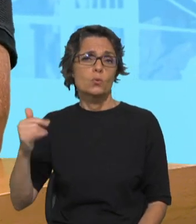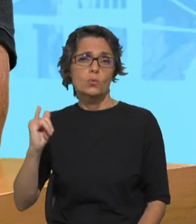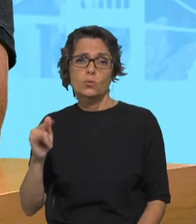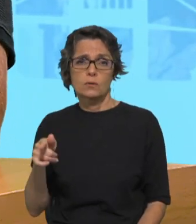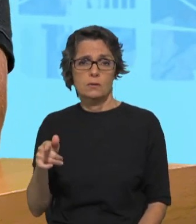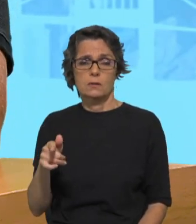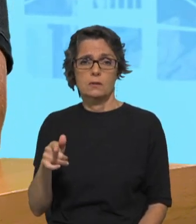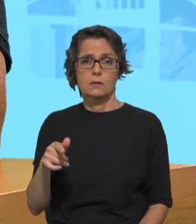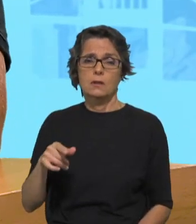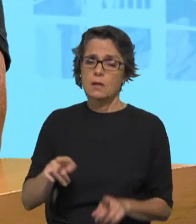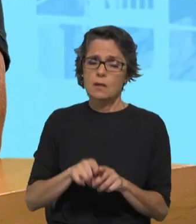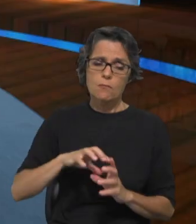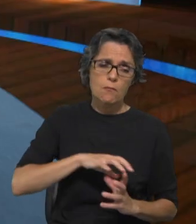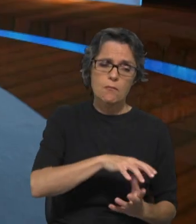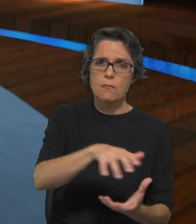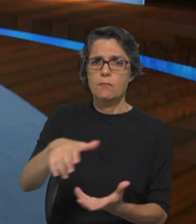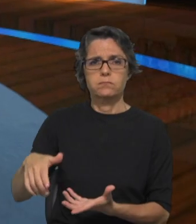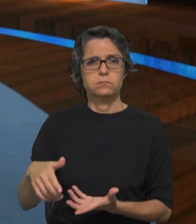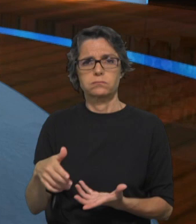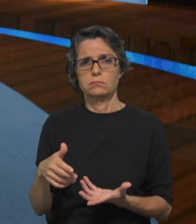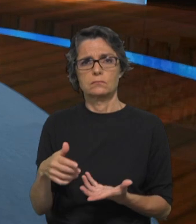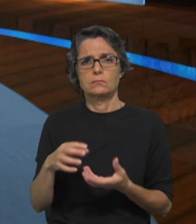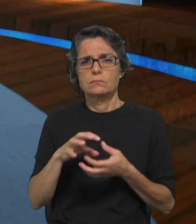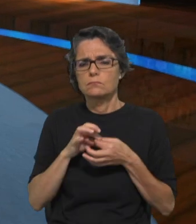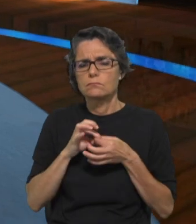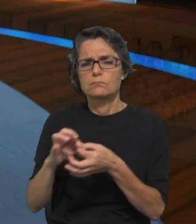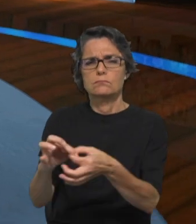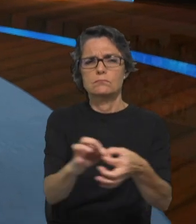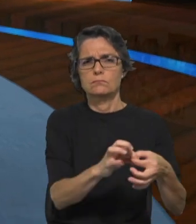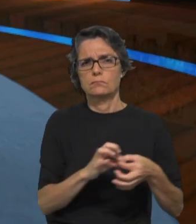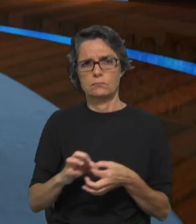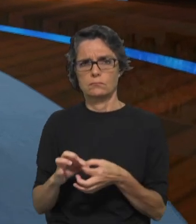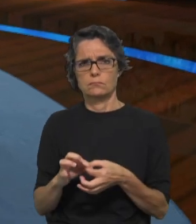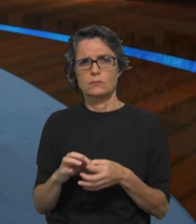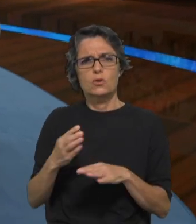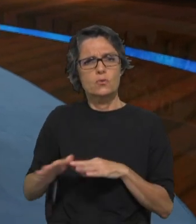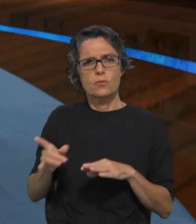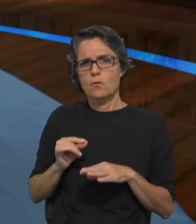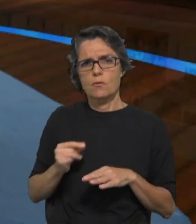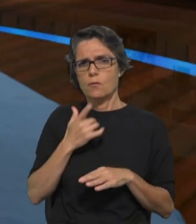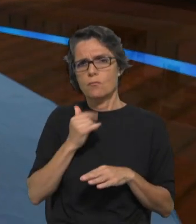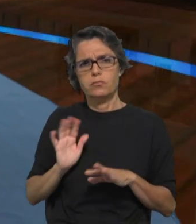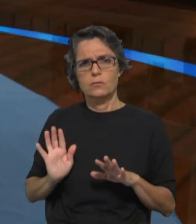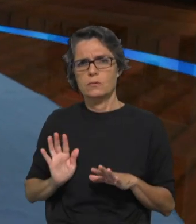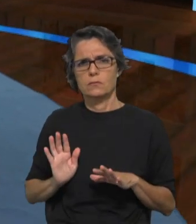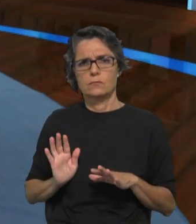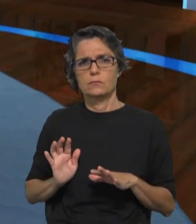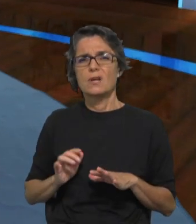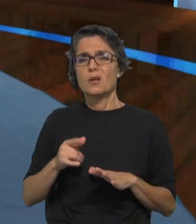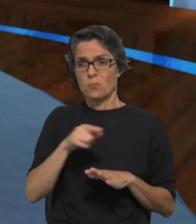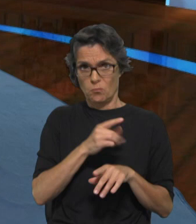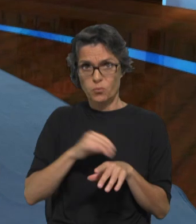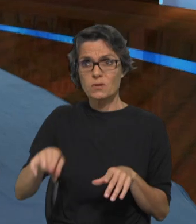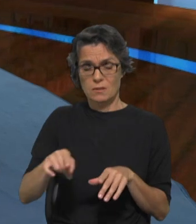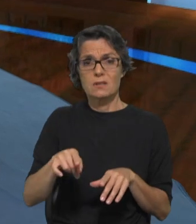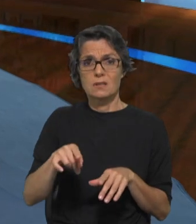terra é de todos. Não há direito de excluir ninguém. Bom, e por isso é uma vergonha isto que se passa na Europa a deixar